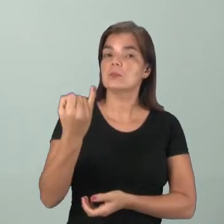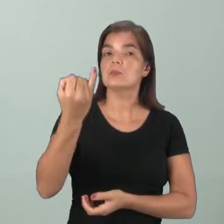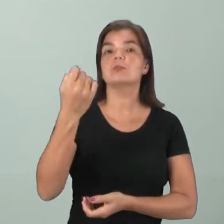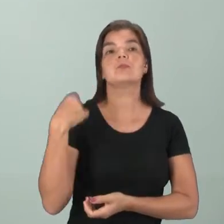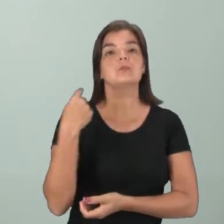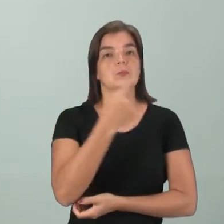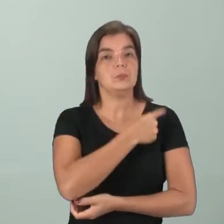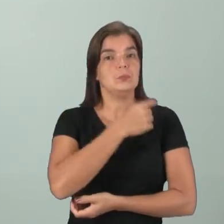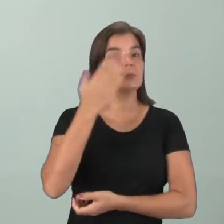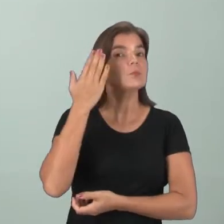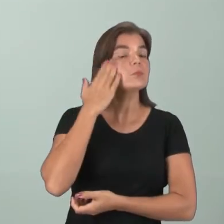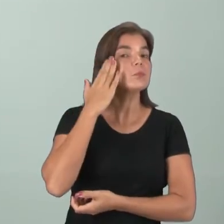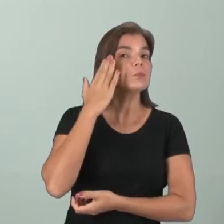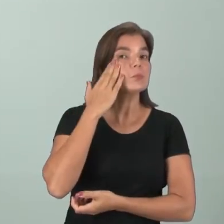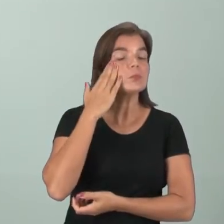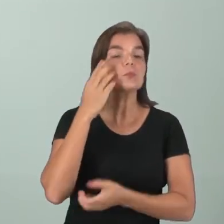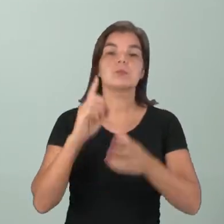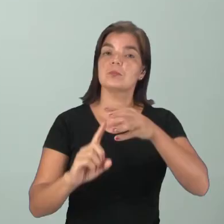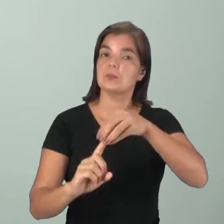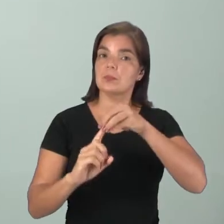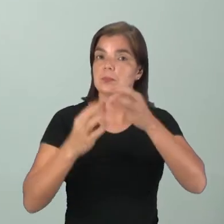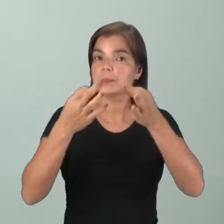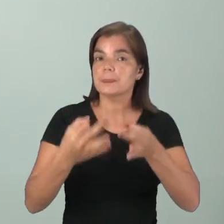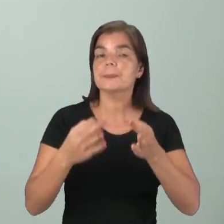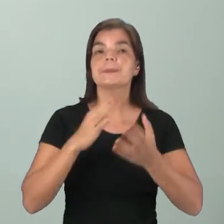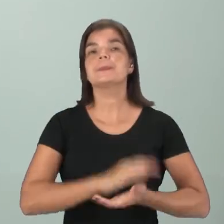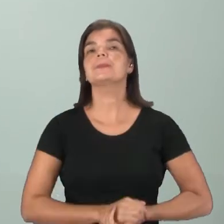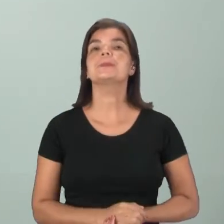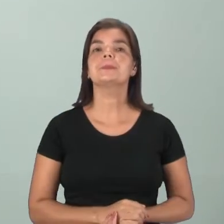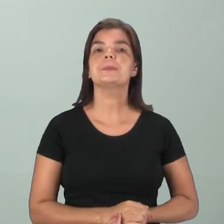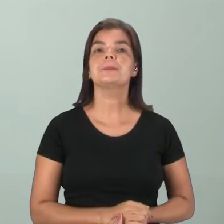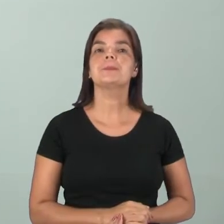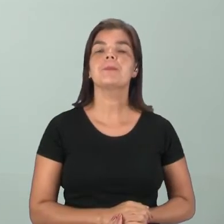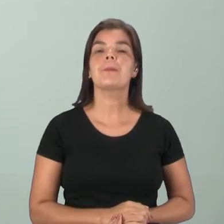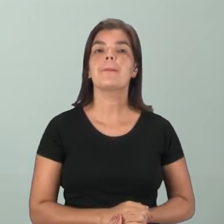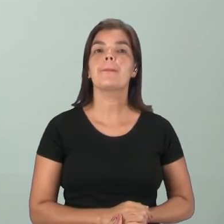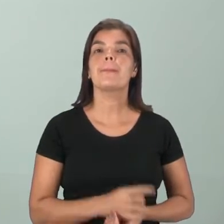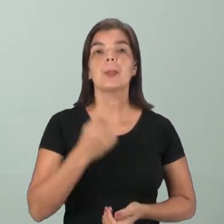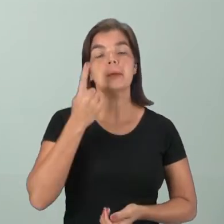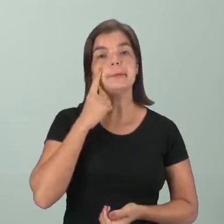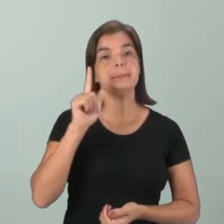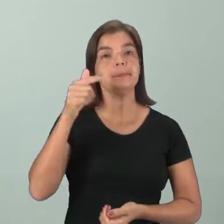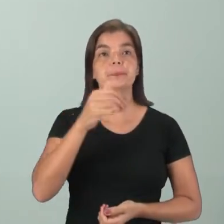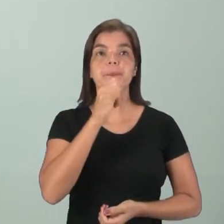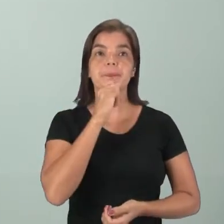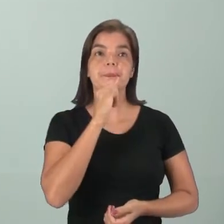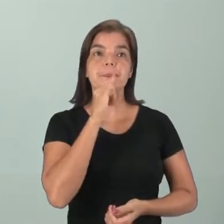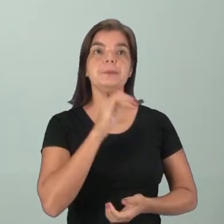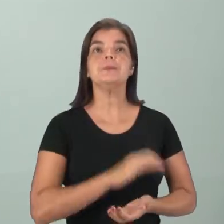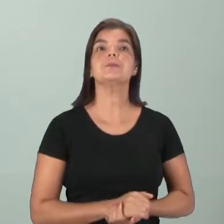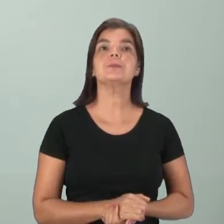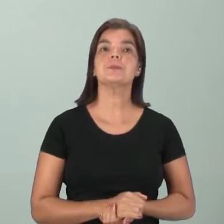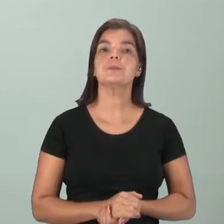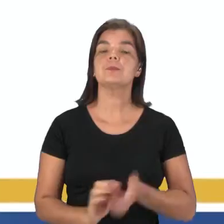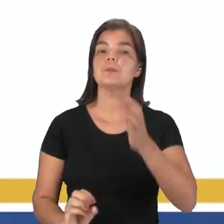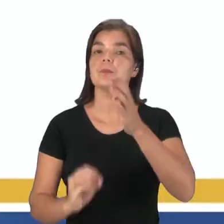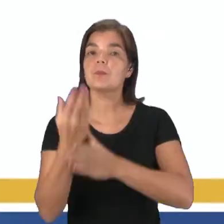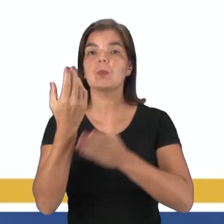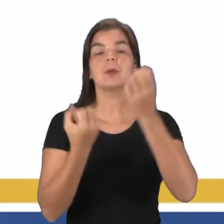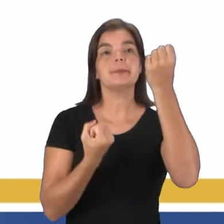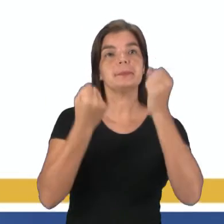processo, é muito importante para a gente entender o nosso objetivo, certo? Mas vamos lá, continuando, outro